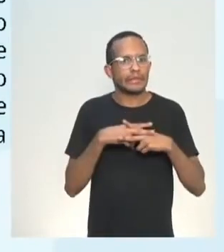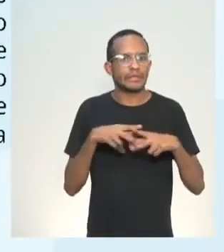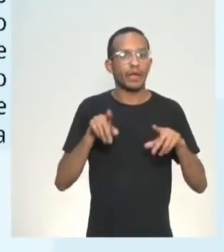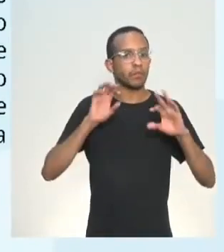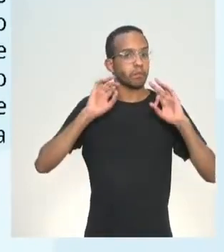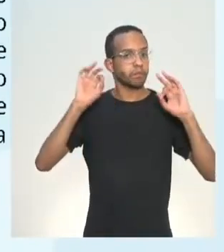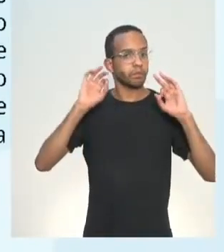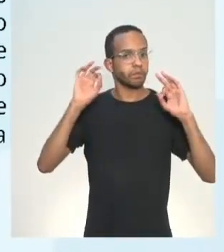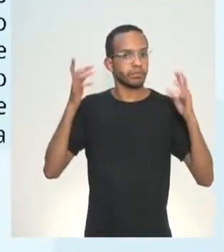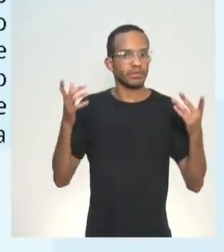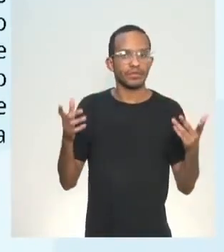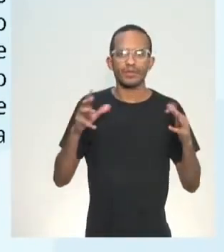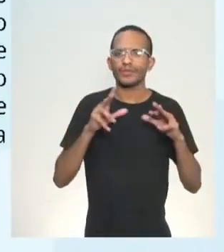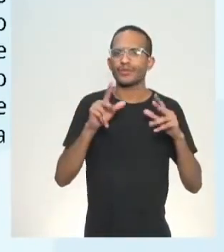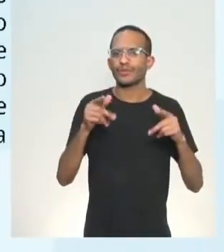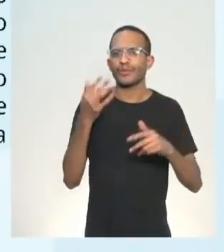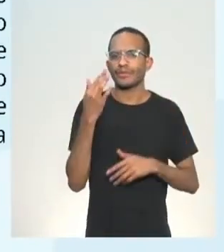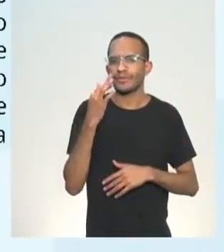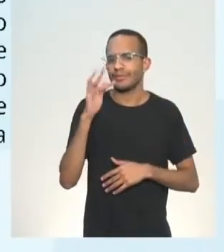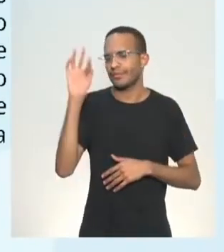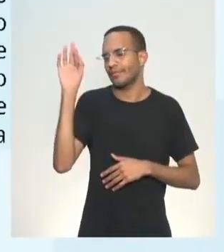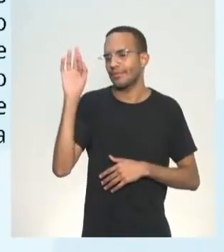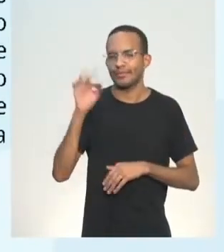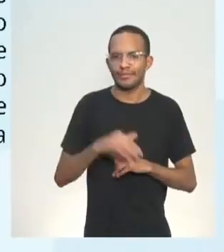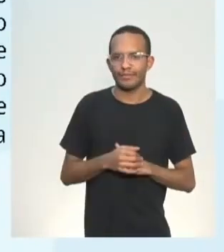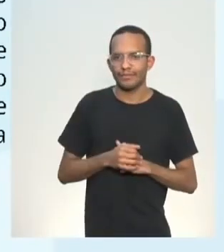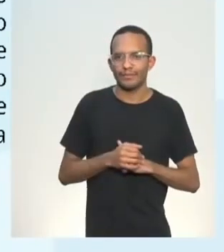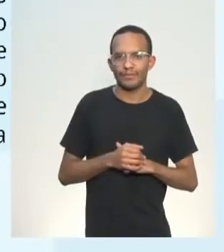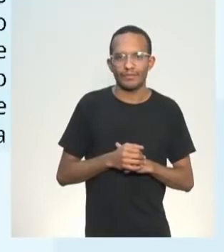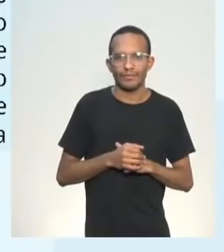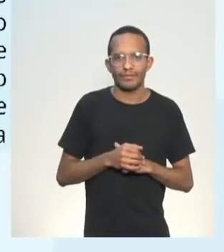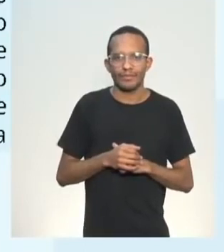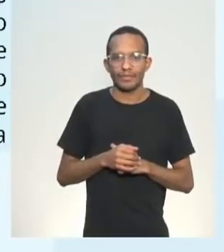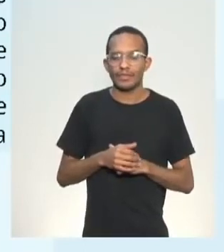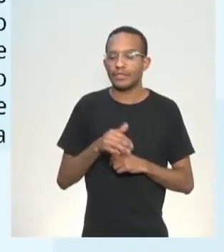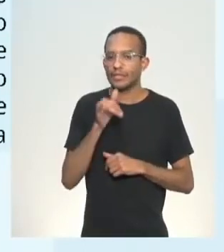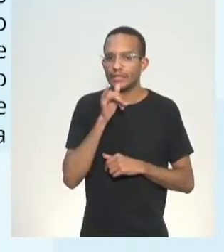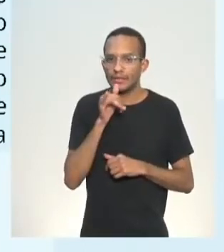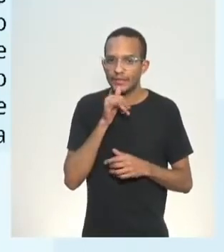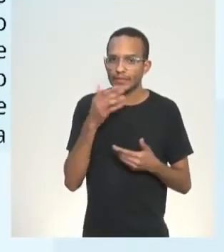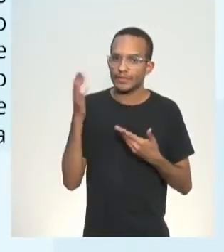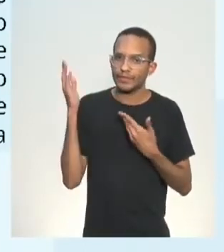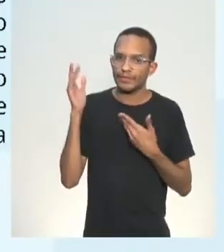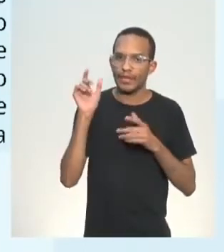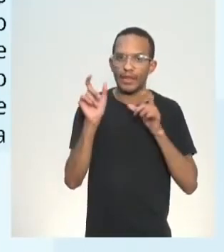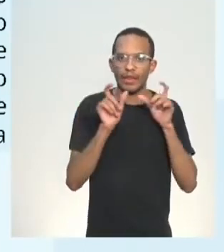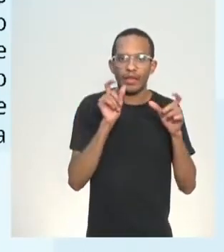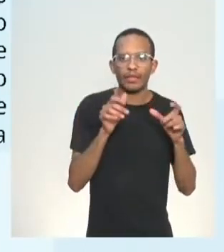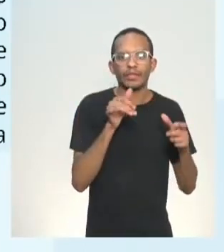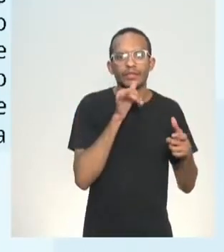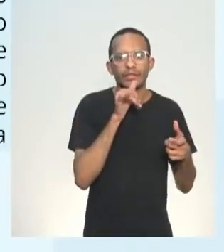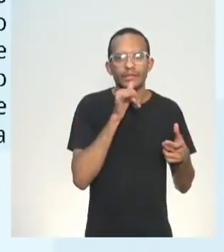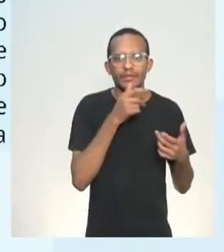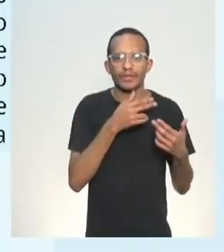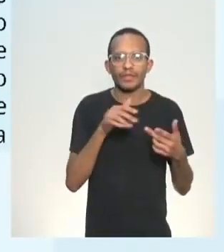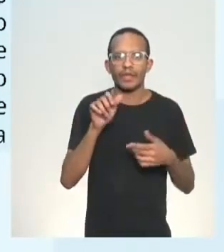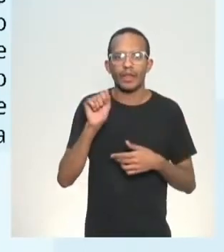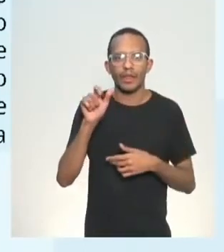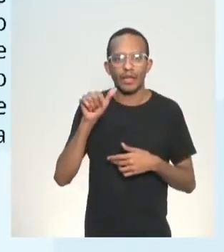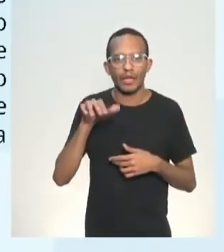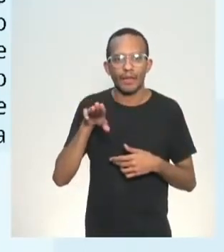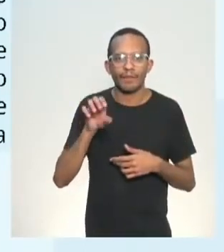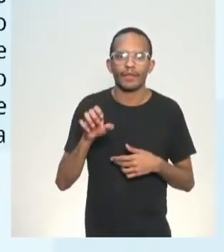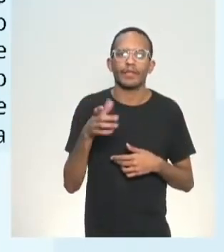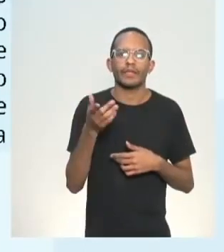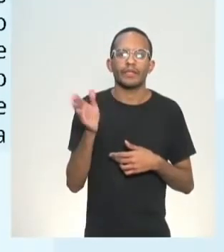chique, né? Tudo isso vem do francês, tá? Alarme, gazeta, cavalheiro, novilho, né? Aqui já